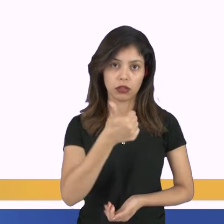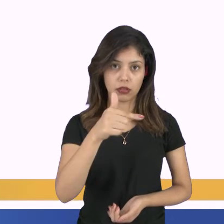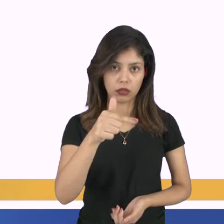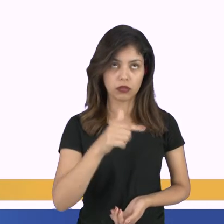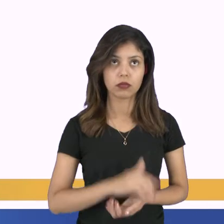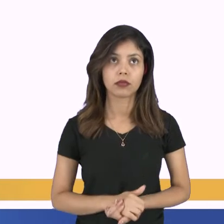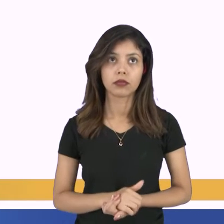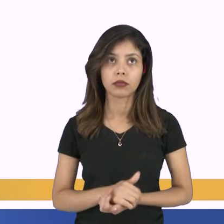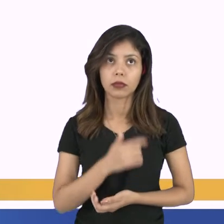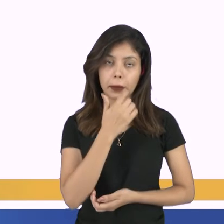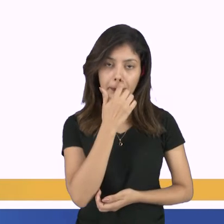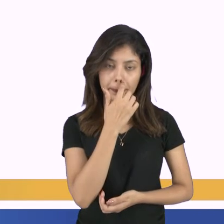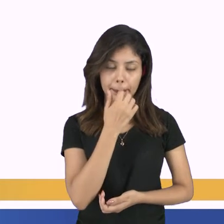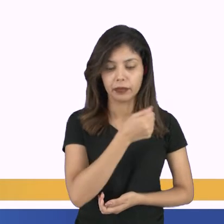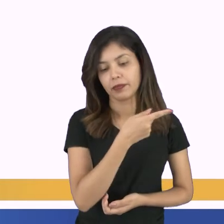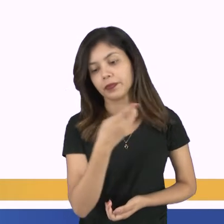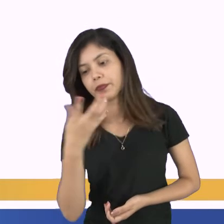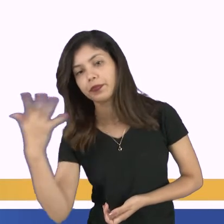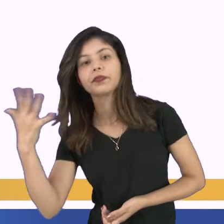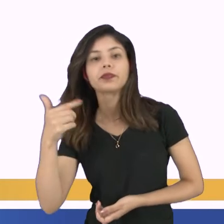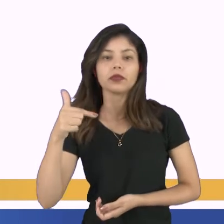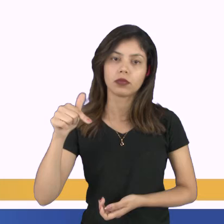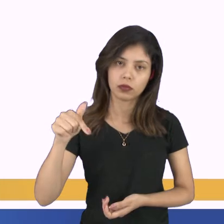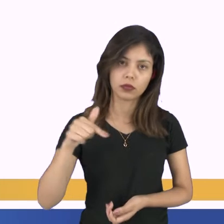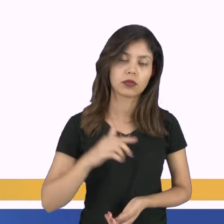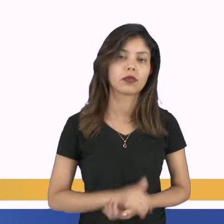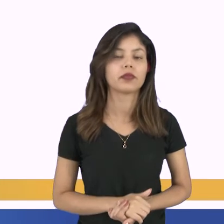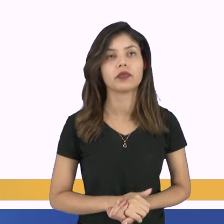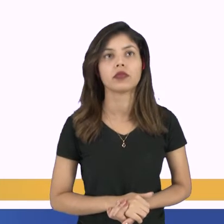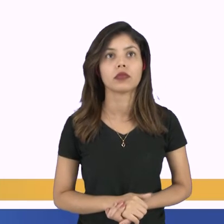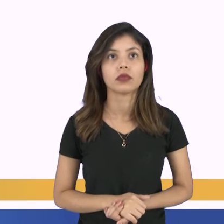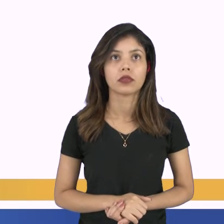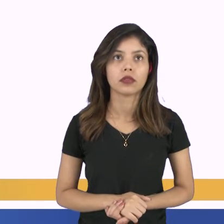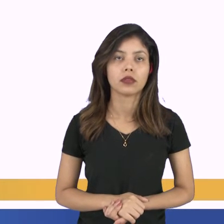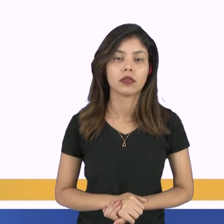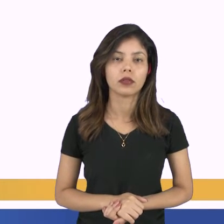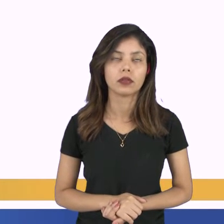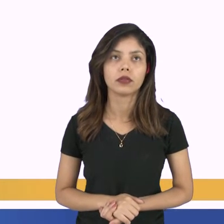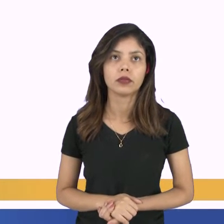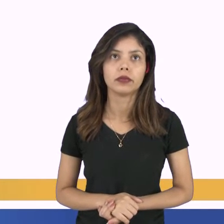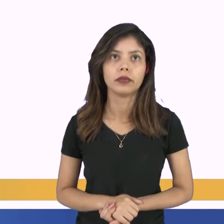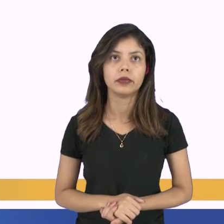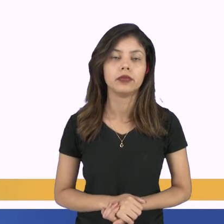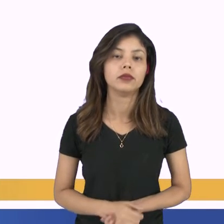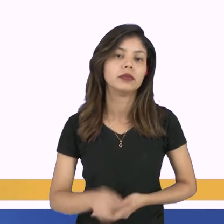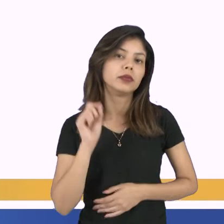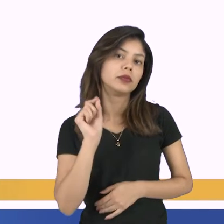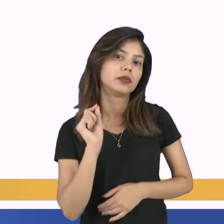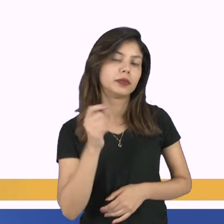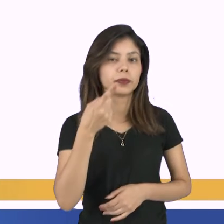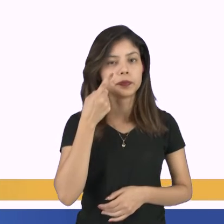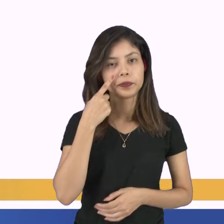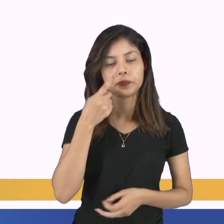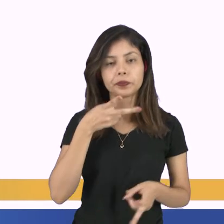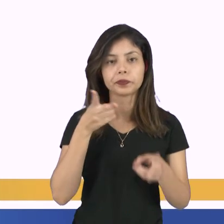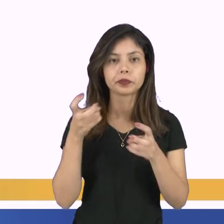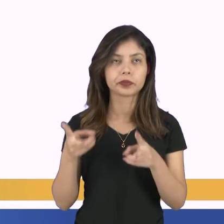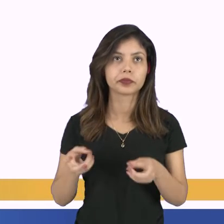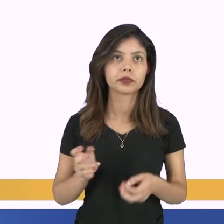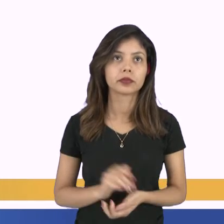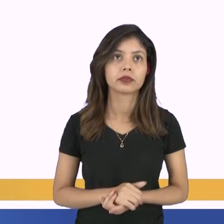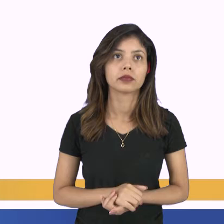dele é 17, e temos aqui a distribuição dos 17 elétrons distribuídos. Então, o que a gente pode observar